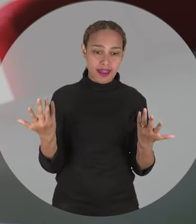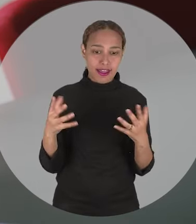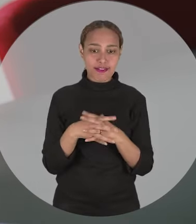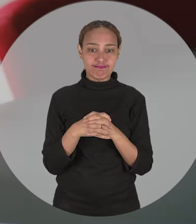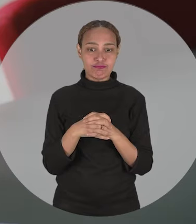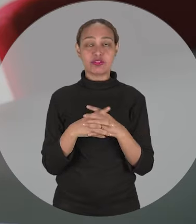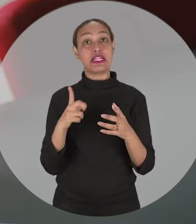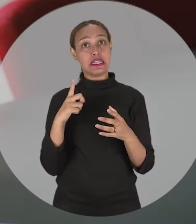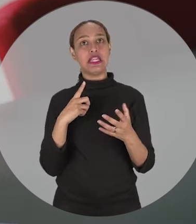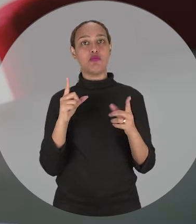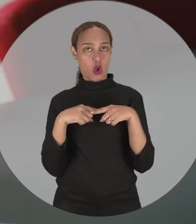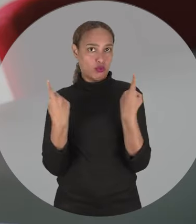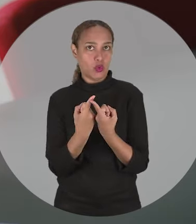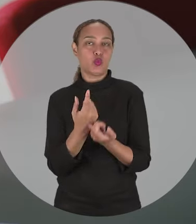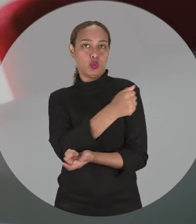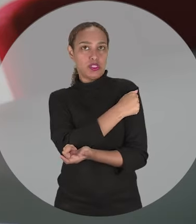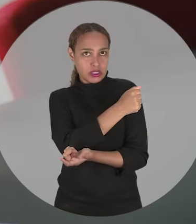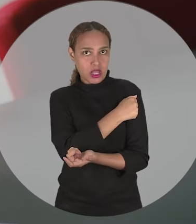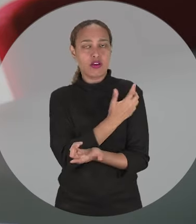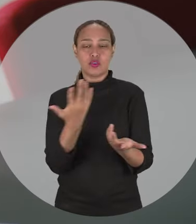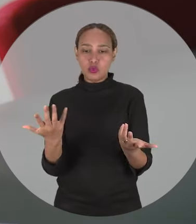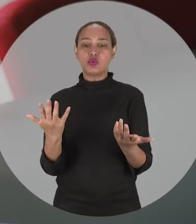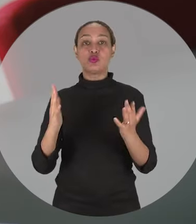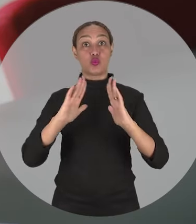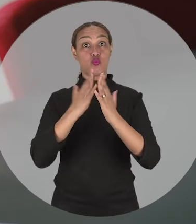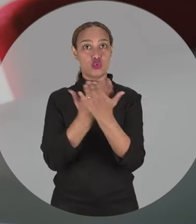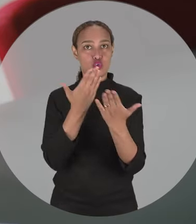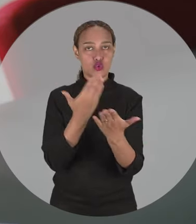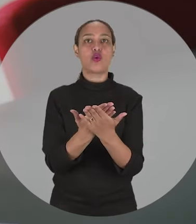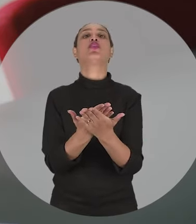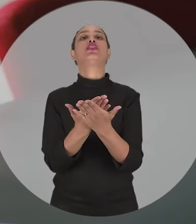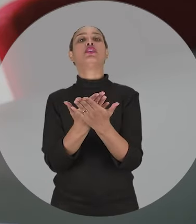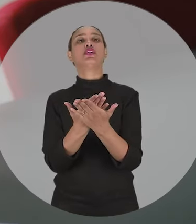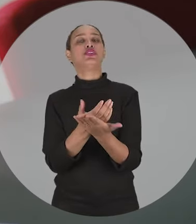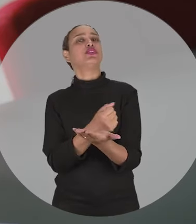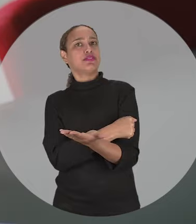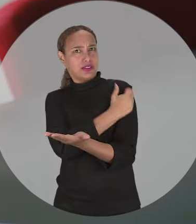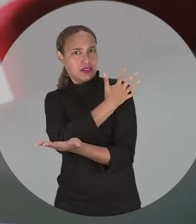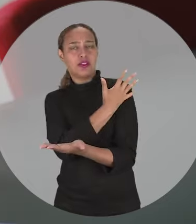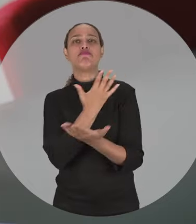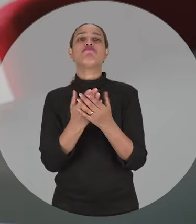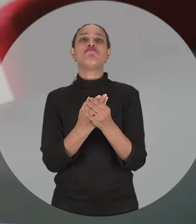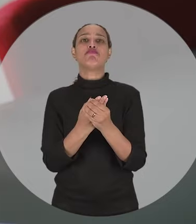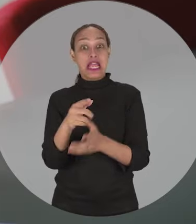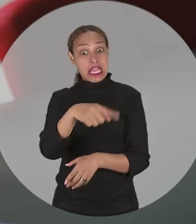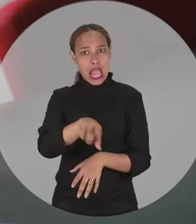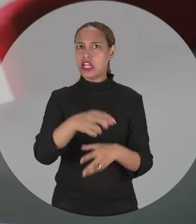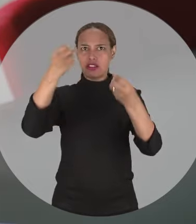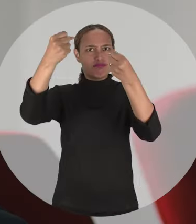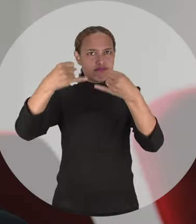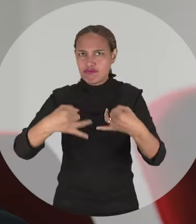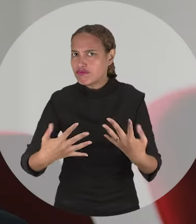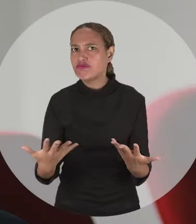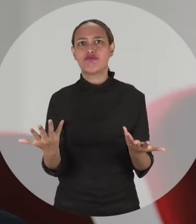uma escuta com alunos de escolas de ensino fundamental há pouco tempo e eles são muito claros em